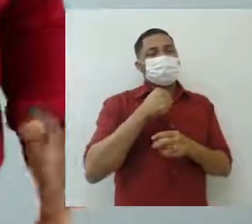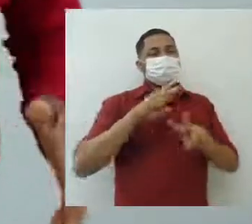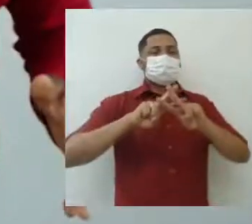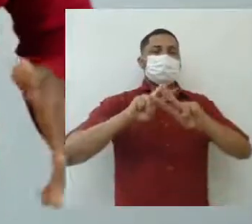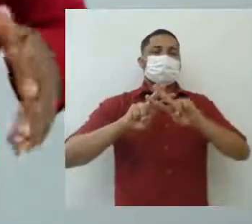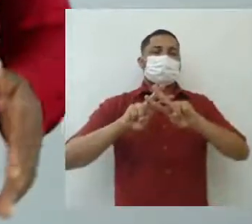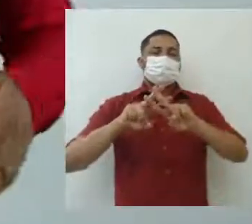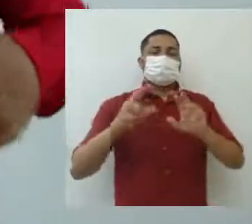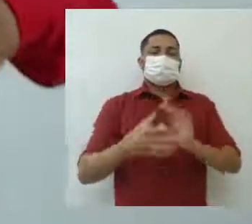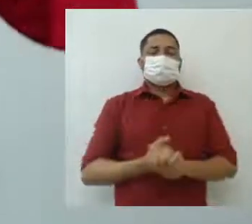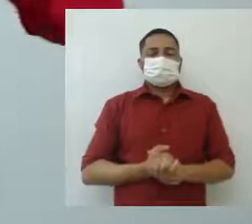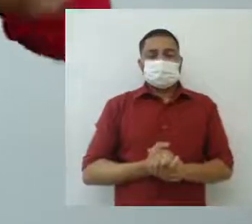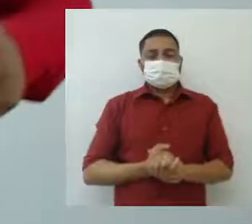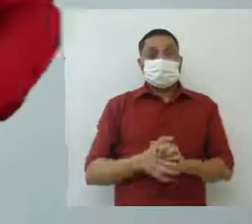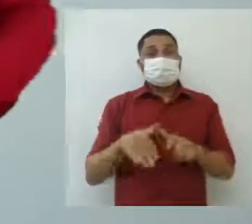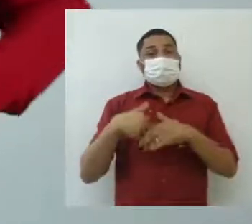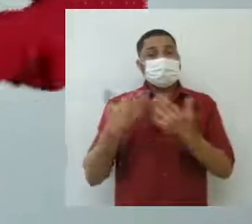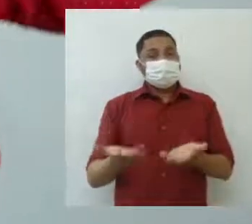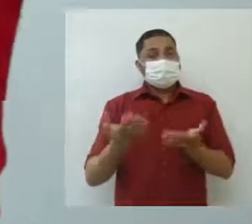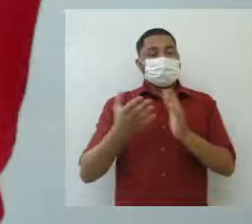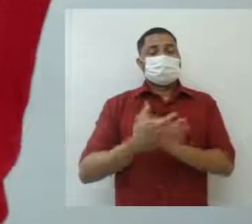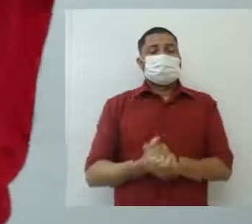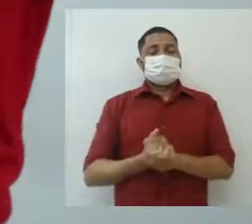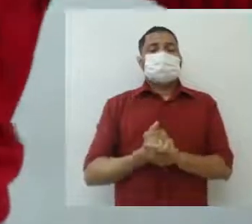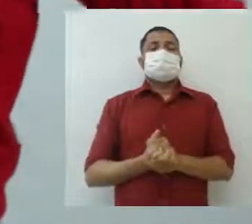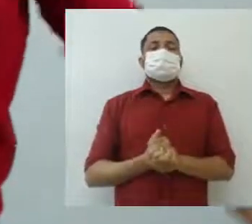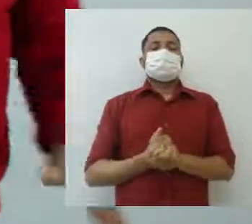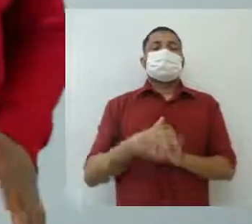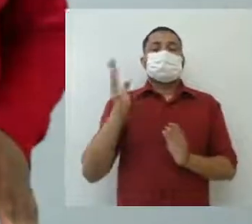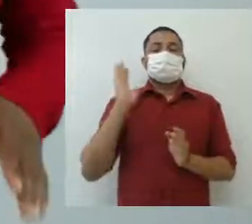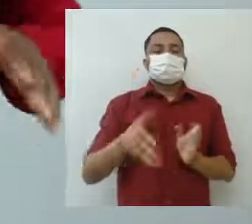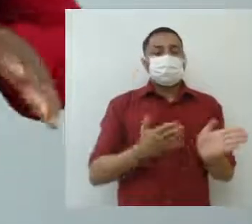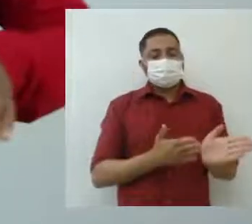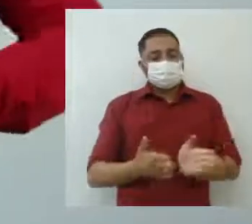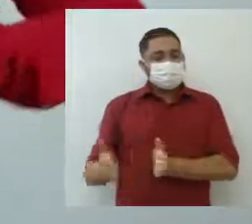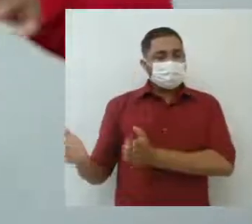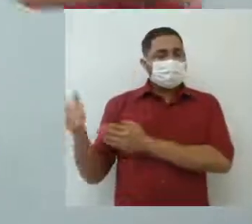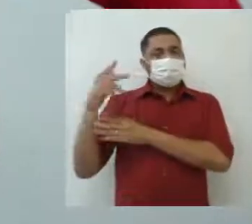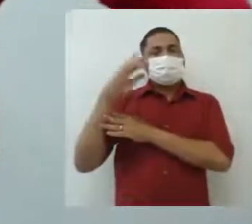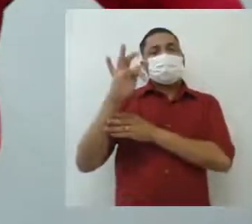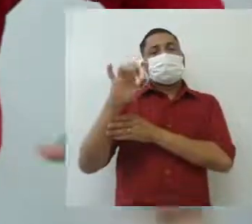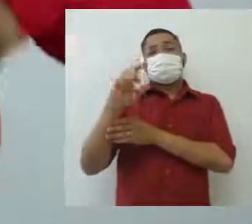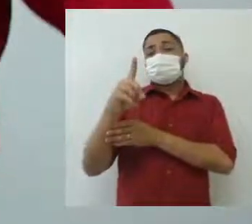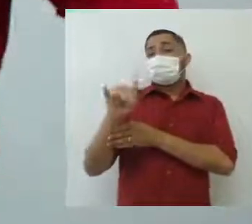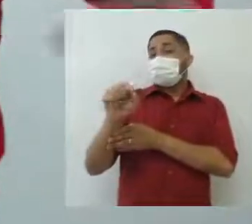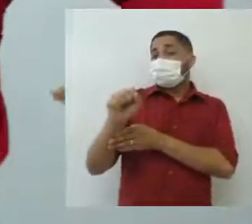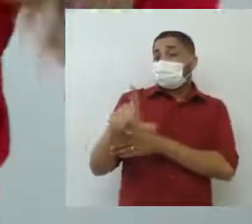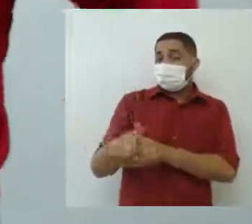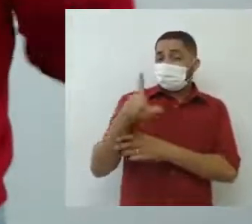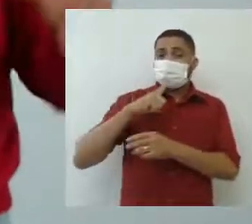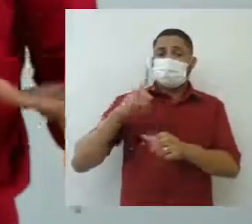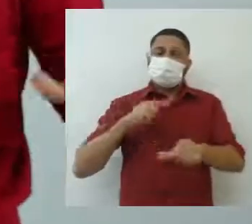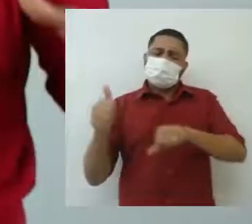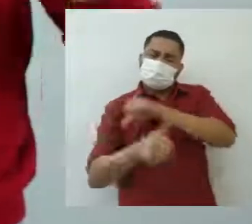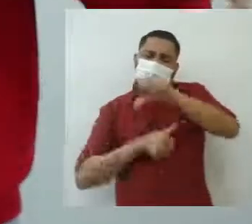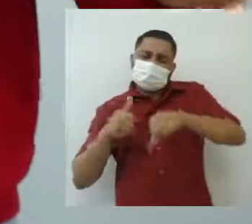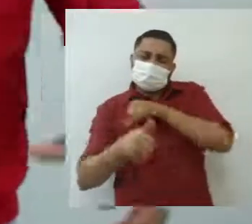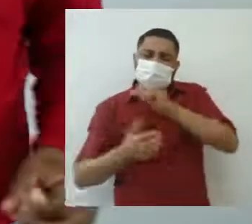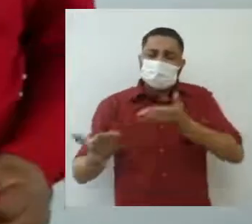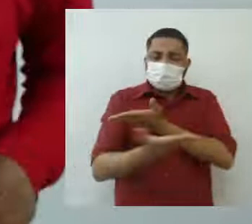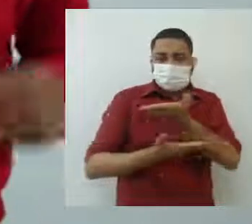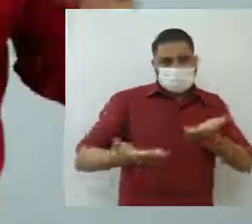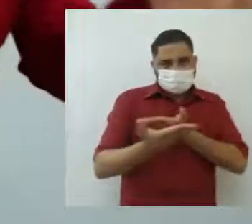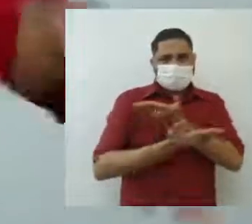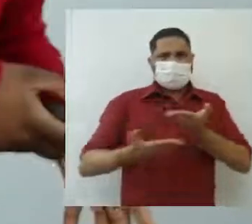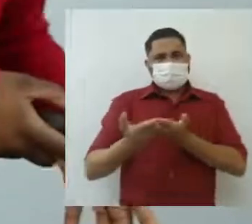prisioneiro. Então, na realidade, já no período feudal, nós temos a mudança de relação